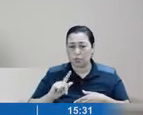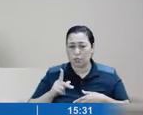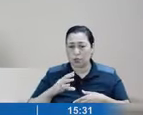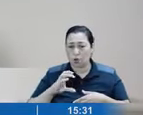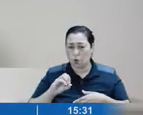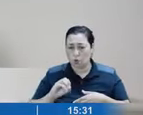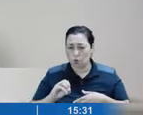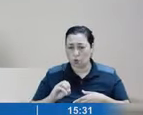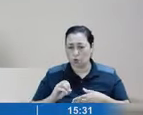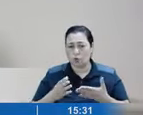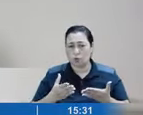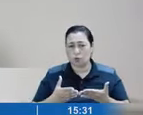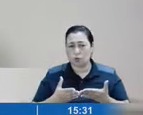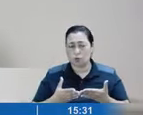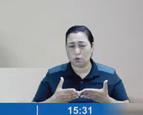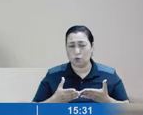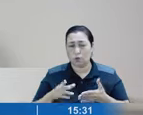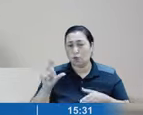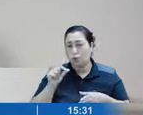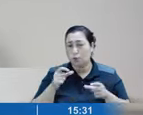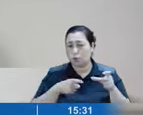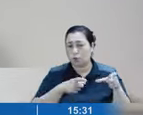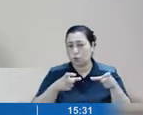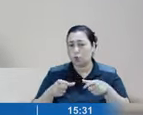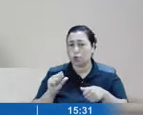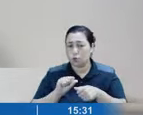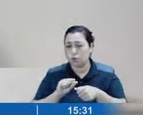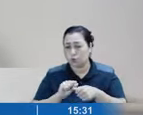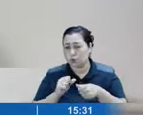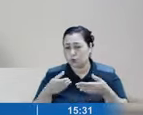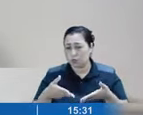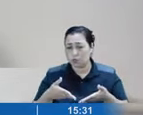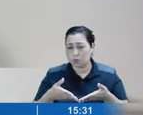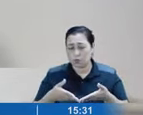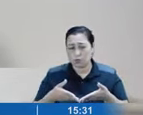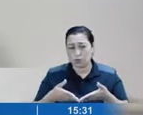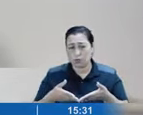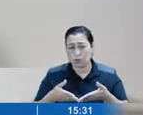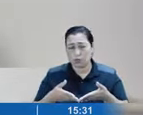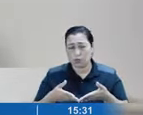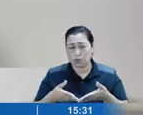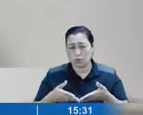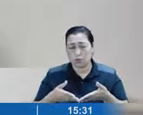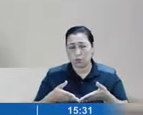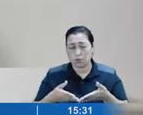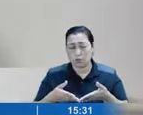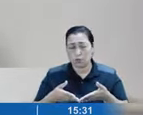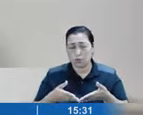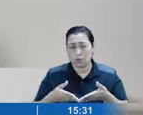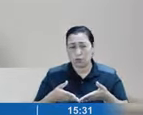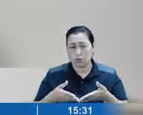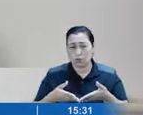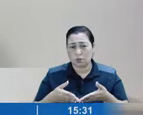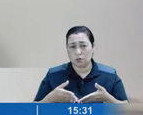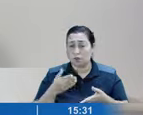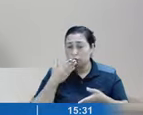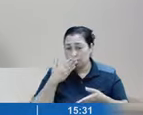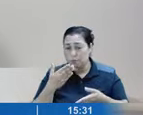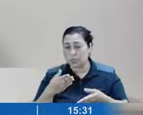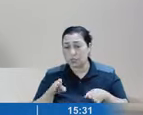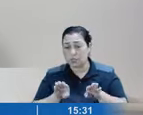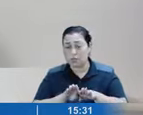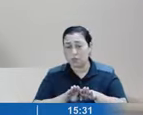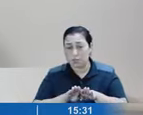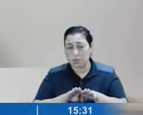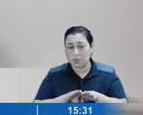enema opaco mesmo, né? E poucos lugares estão fazendo agora, né? Poucos lugares. Às vezes a gente pede também. Eu recebi